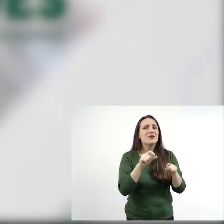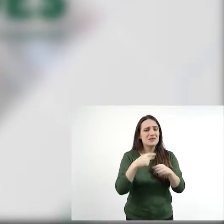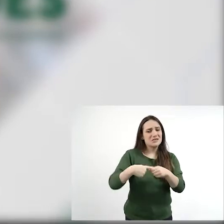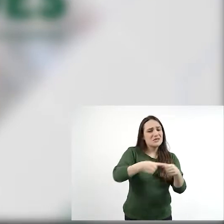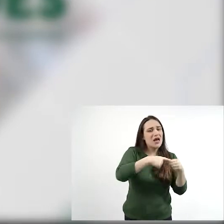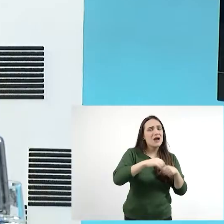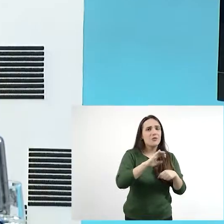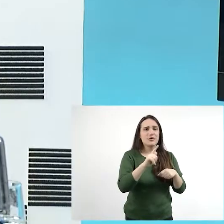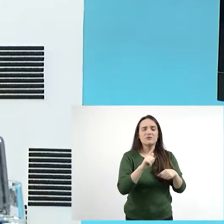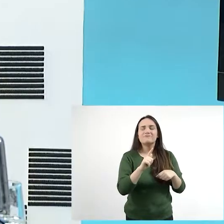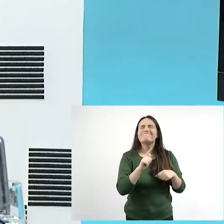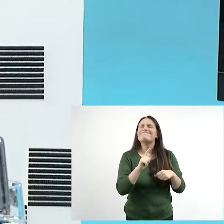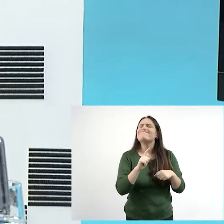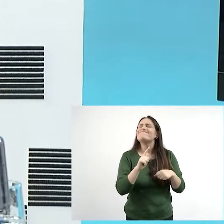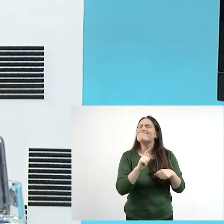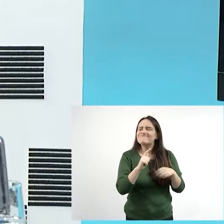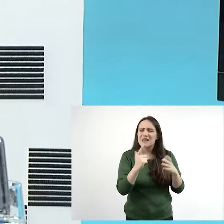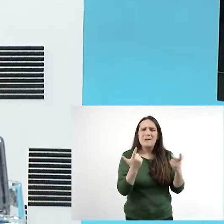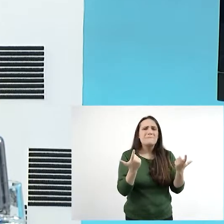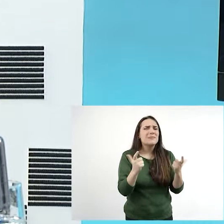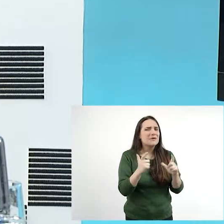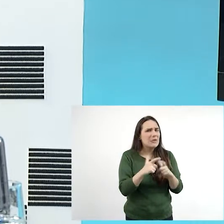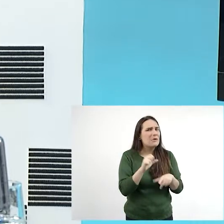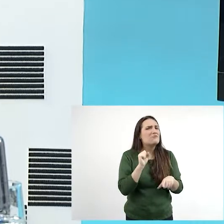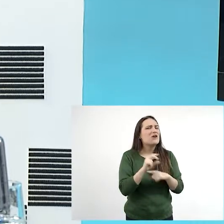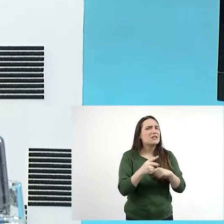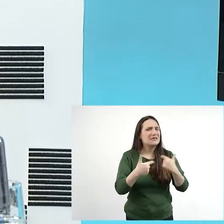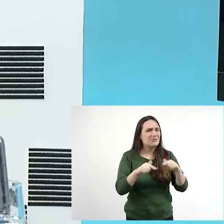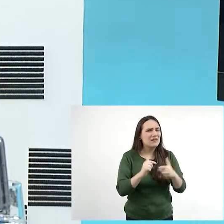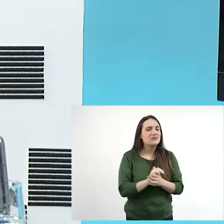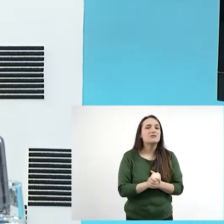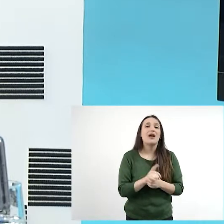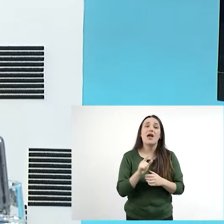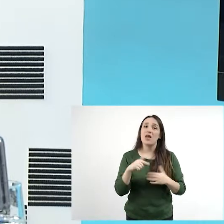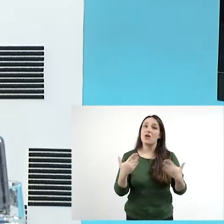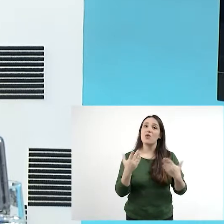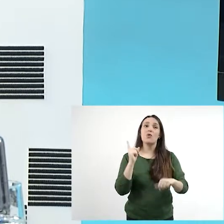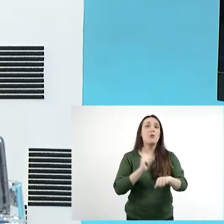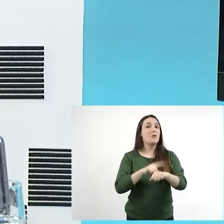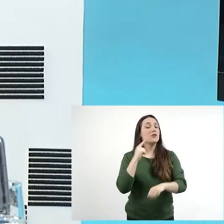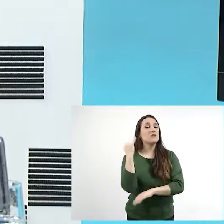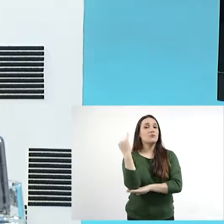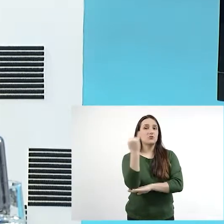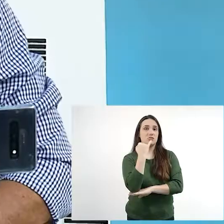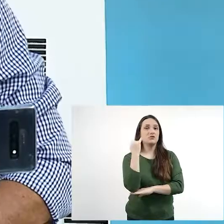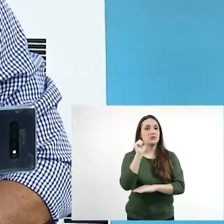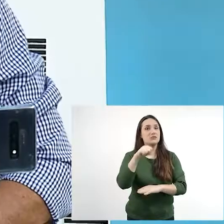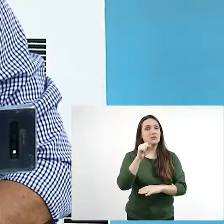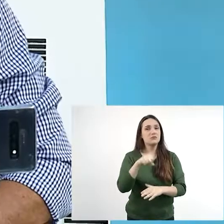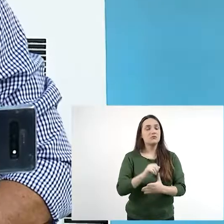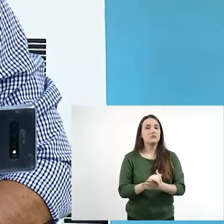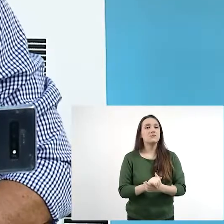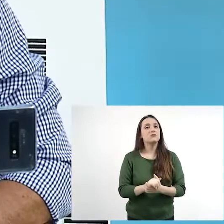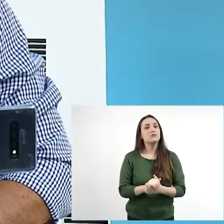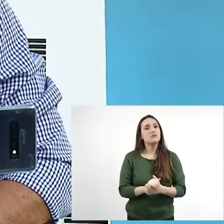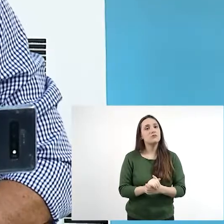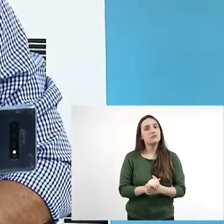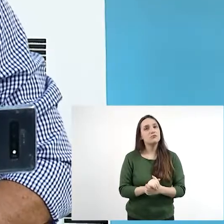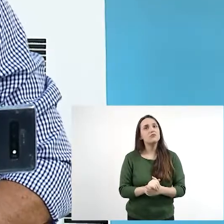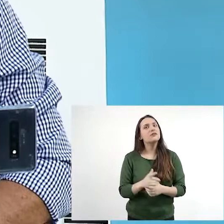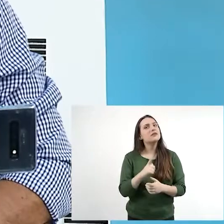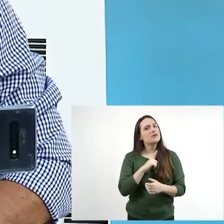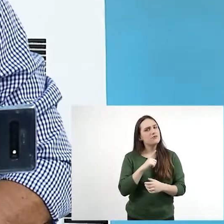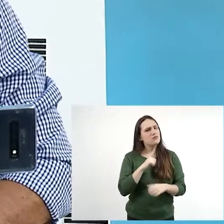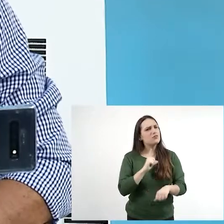esse cenário. A gente entende que esse foi um momento muito importante, um período mais de uma